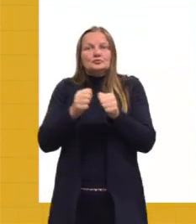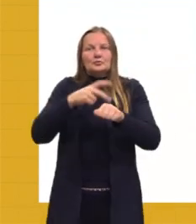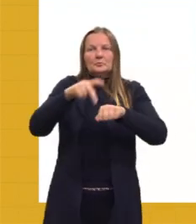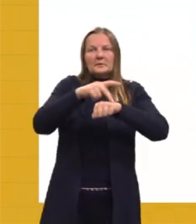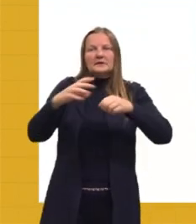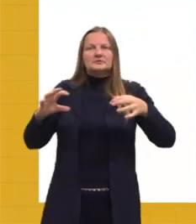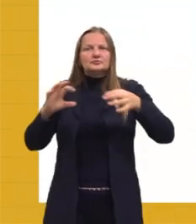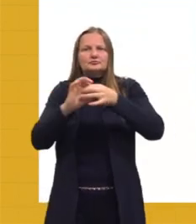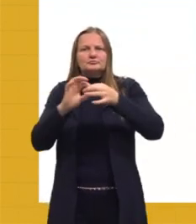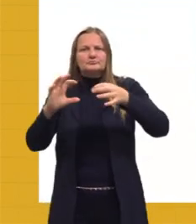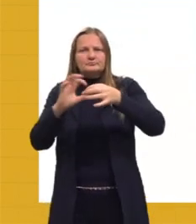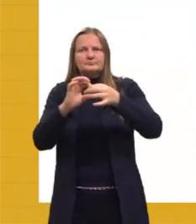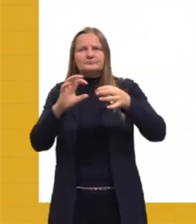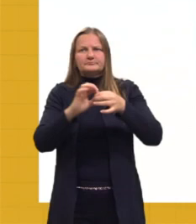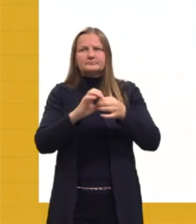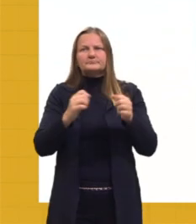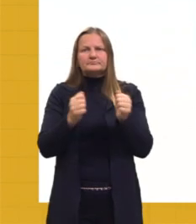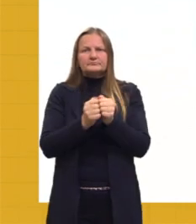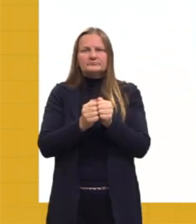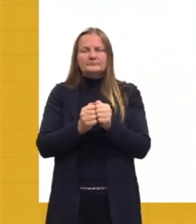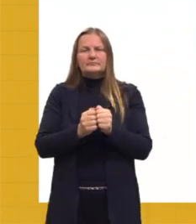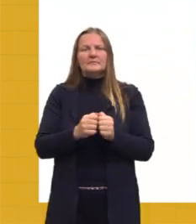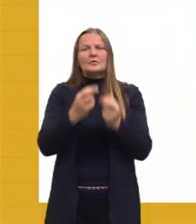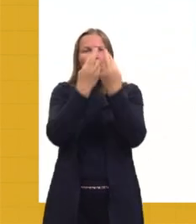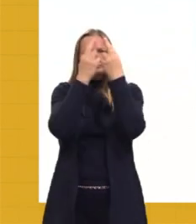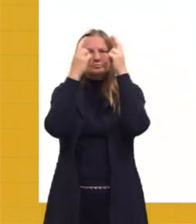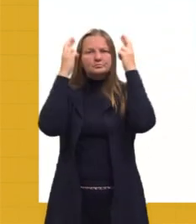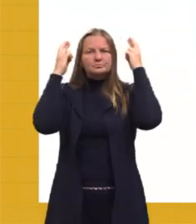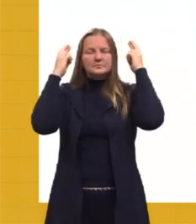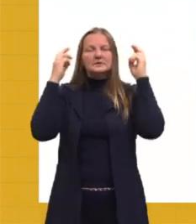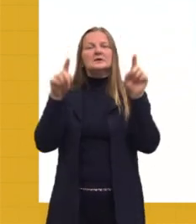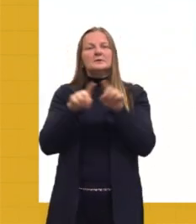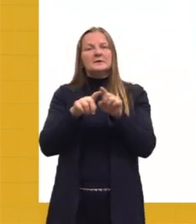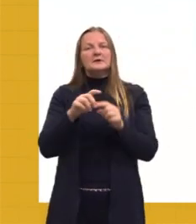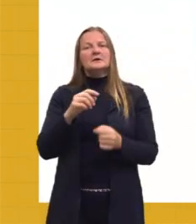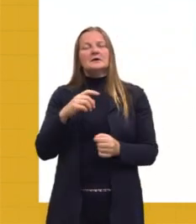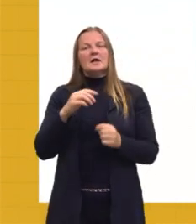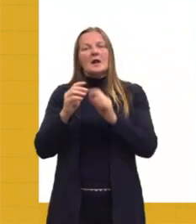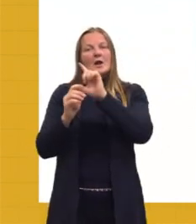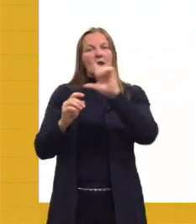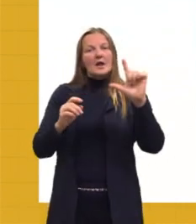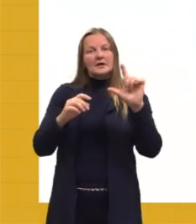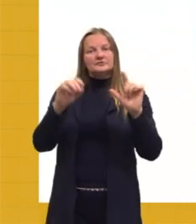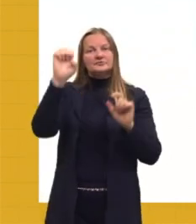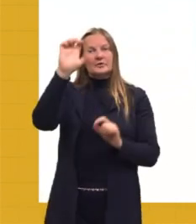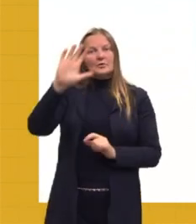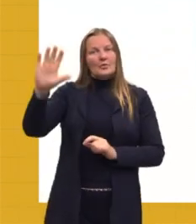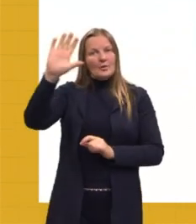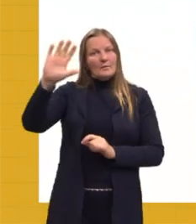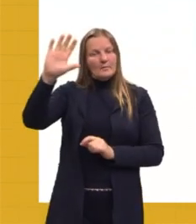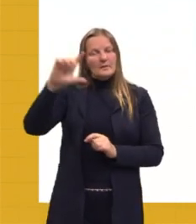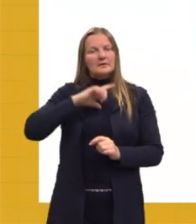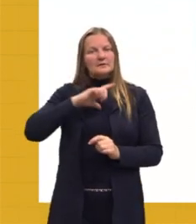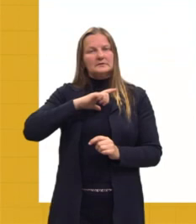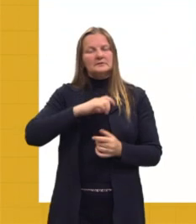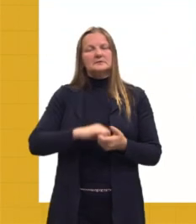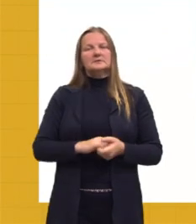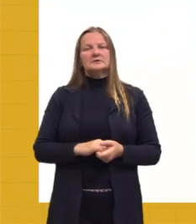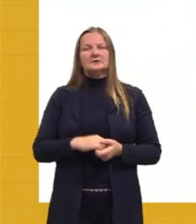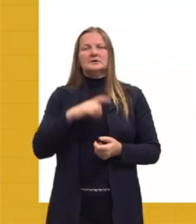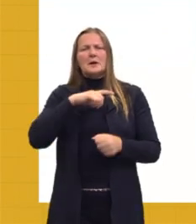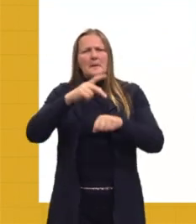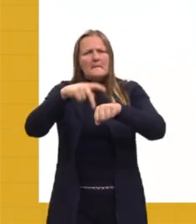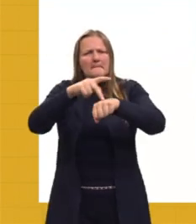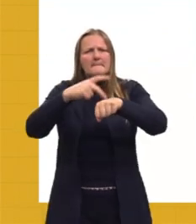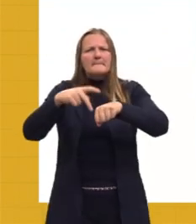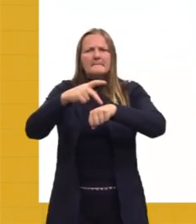da União Soviética a principalmente do Léo e eu não é onde a gente tem esses